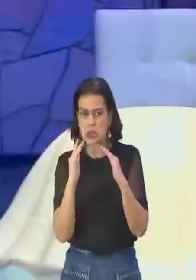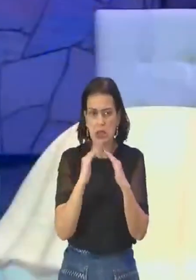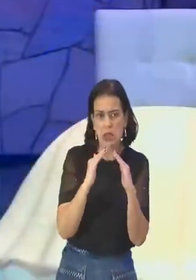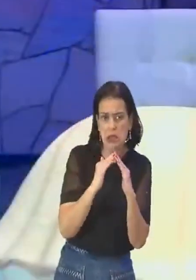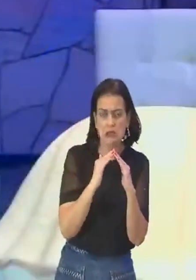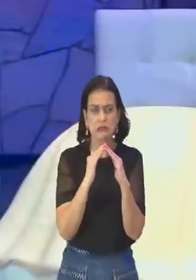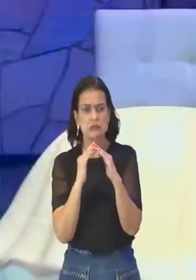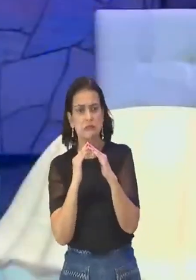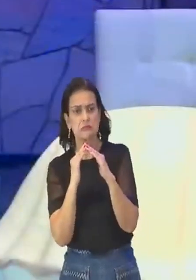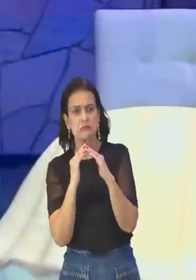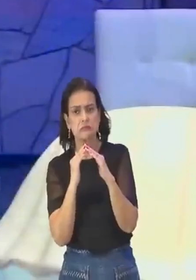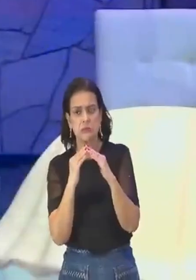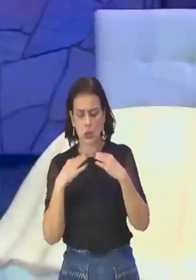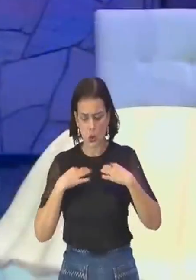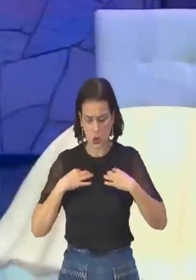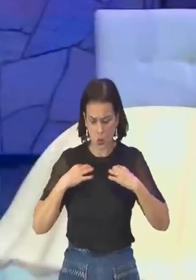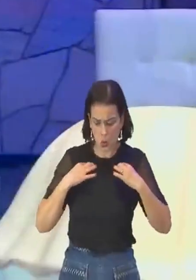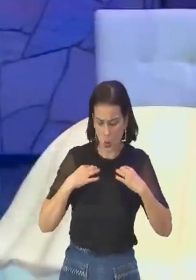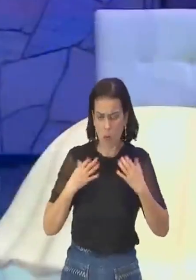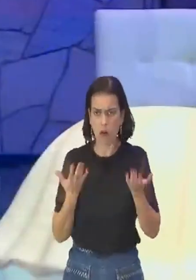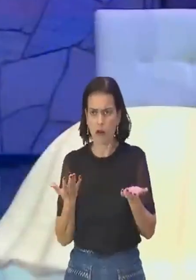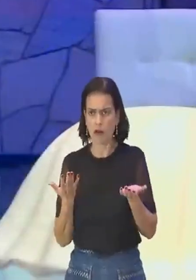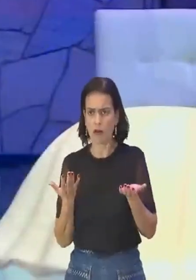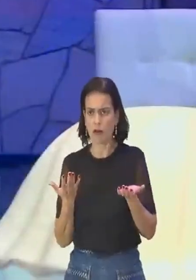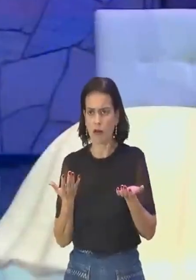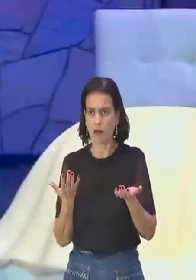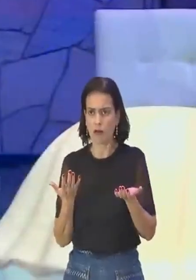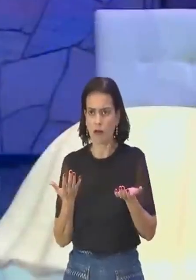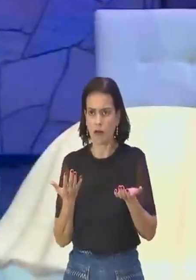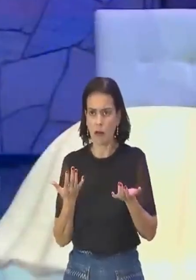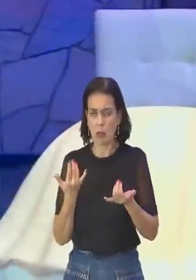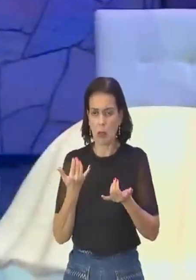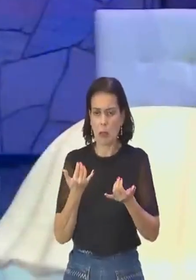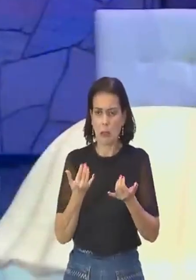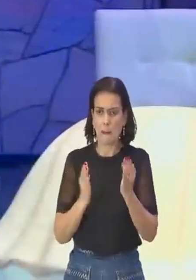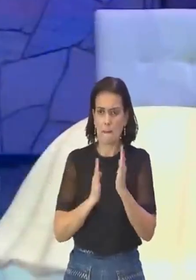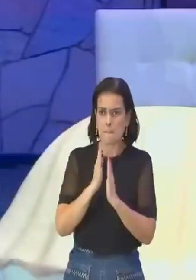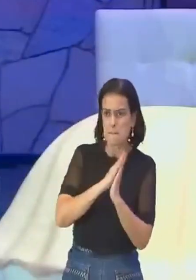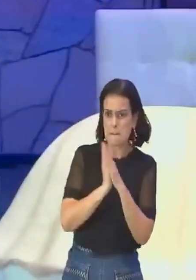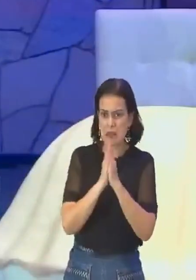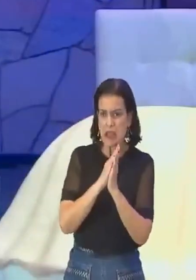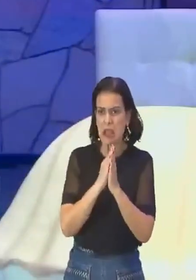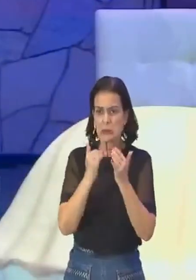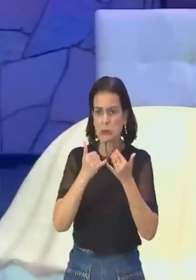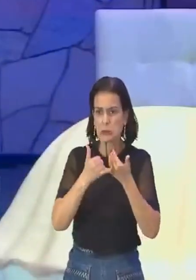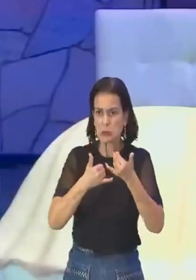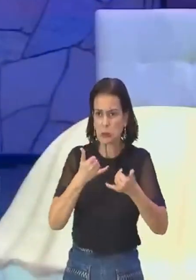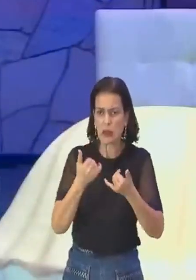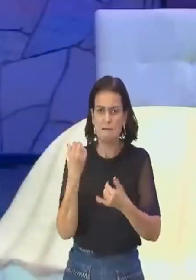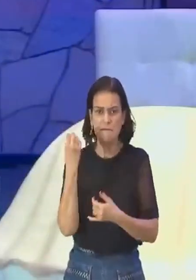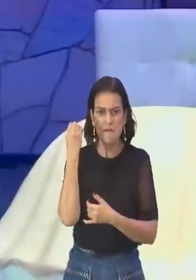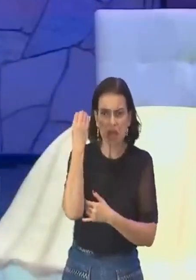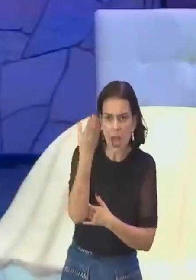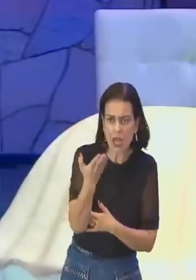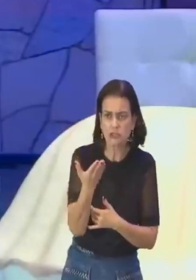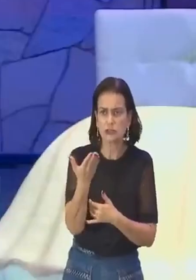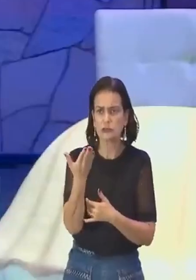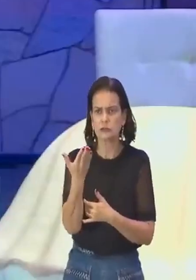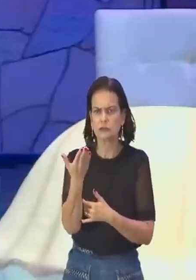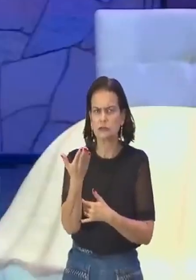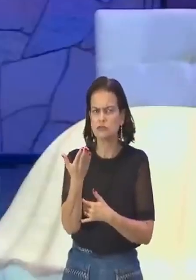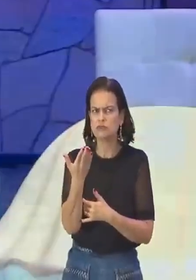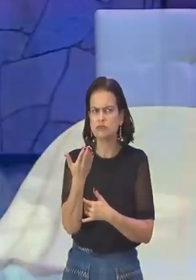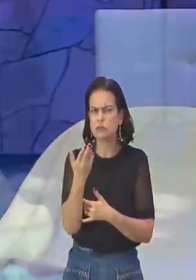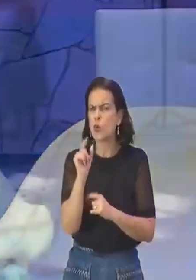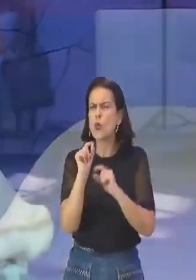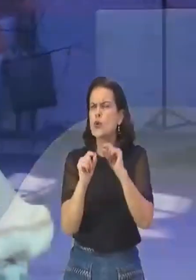casa, as suas roupas, os seus brinquedos, as suas viagens. O que mais que é